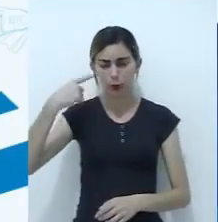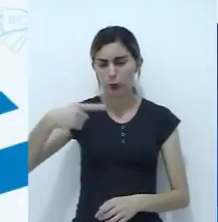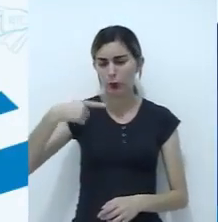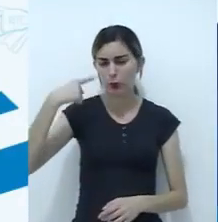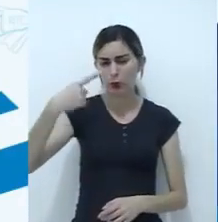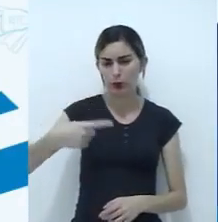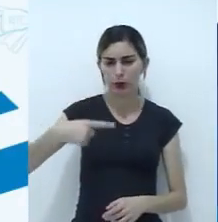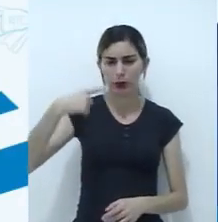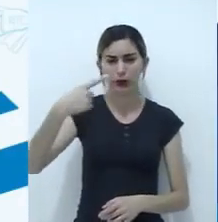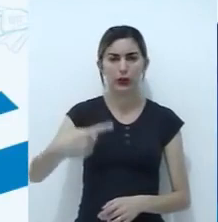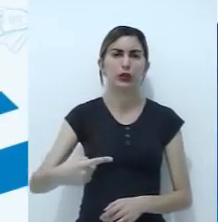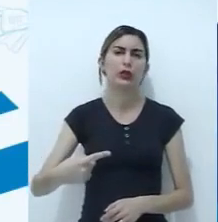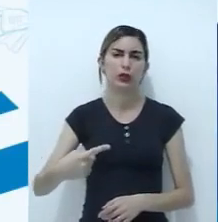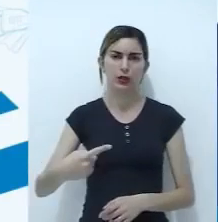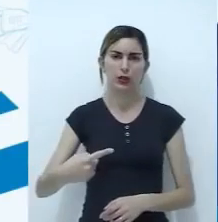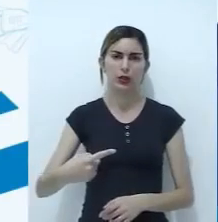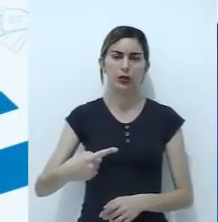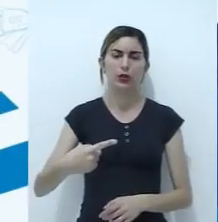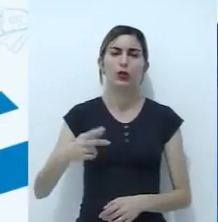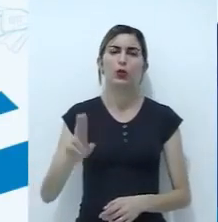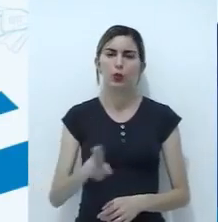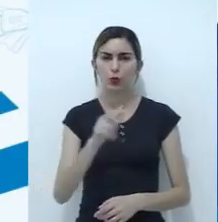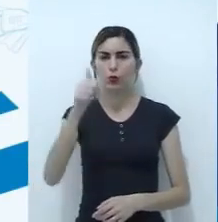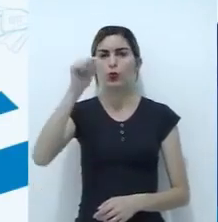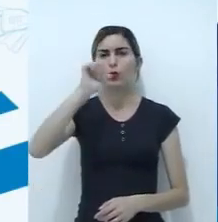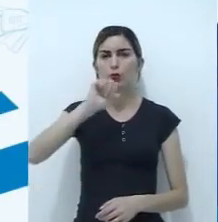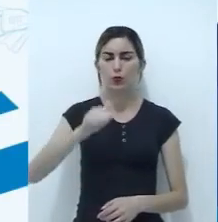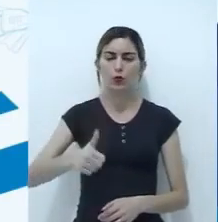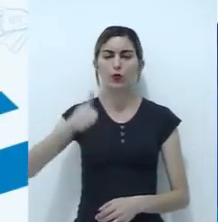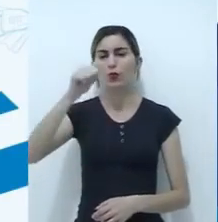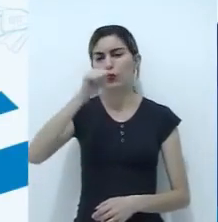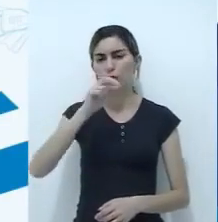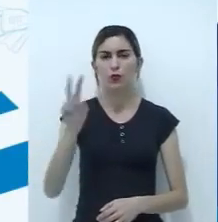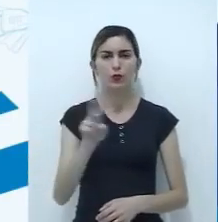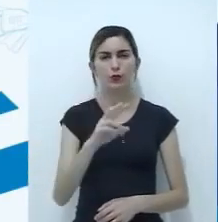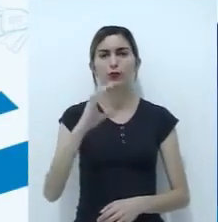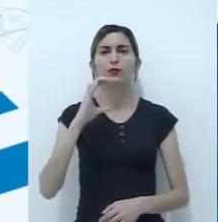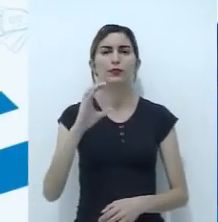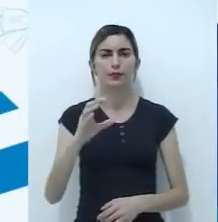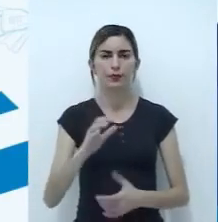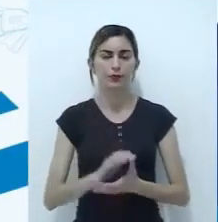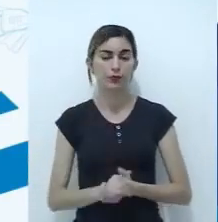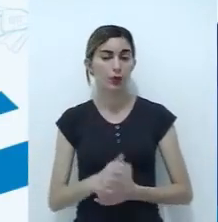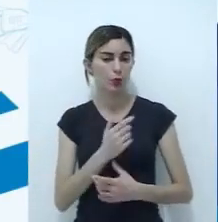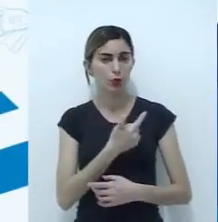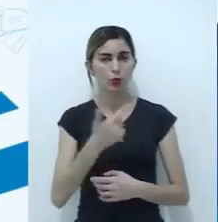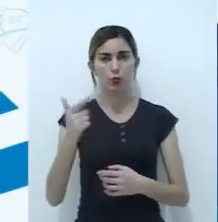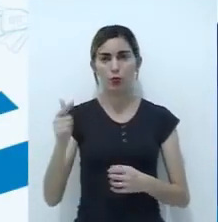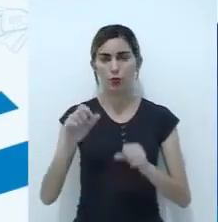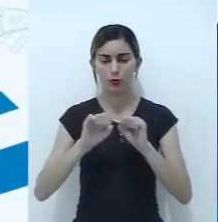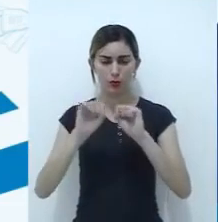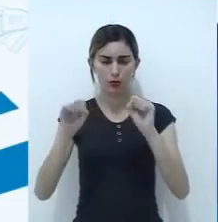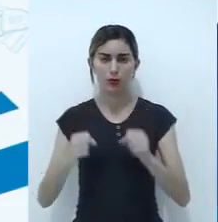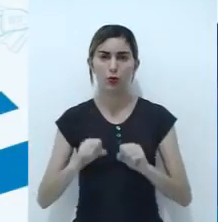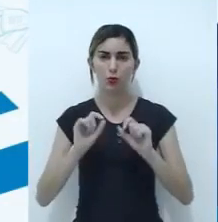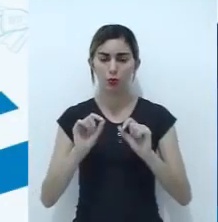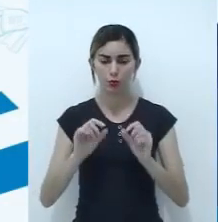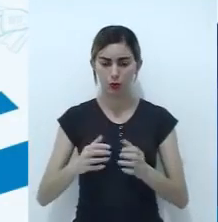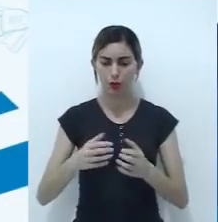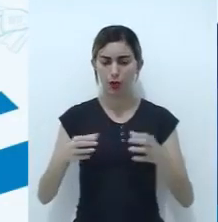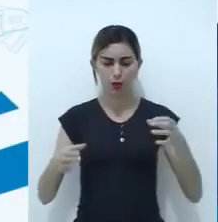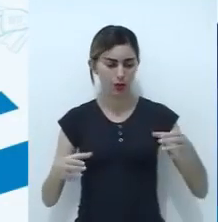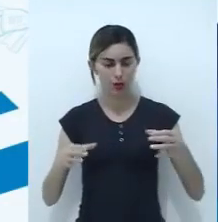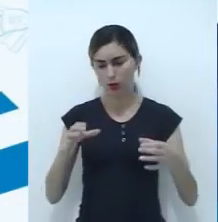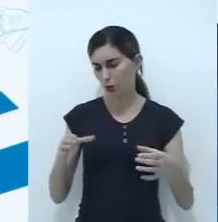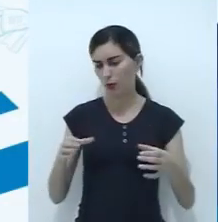os dias estiverem ali tomando a sua vitamina C. No outro sistema, o sistema estava